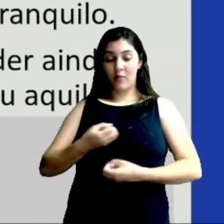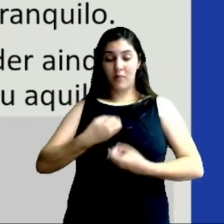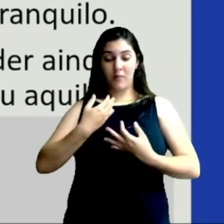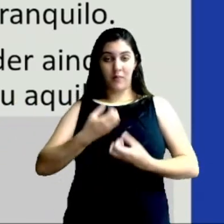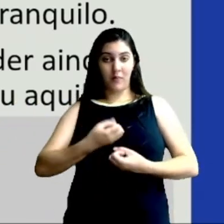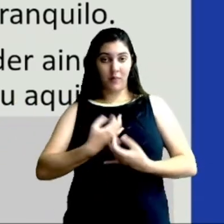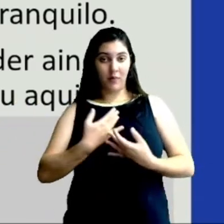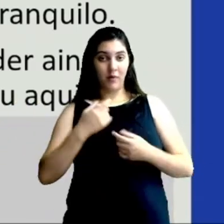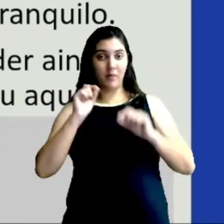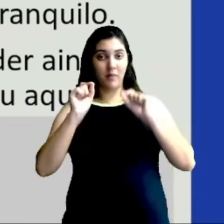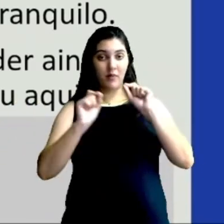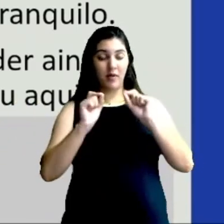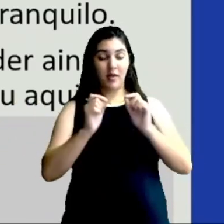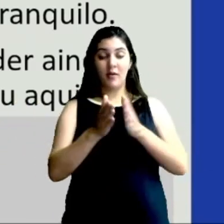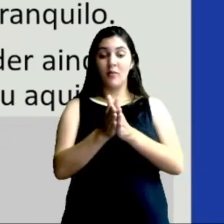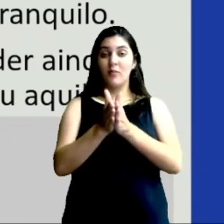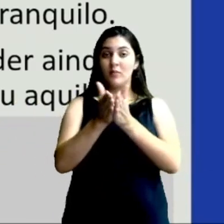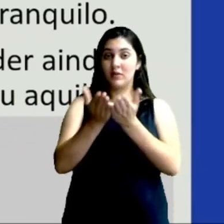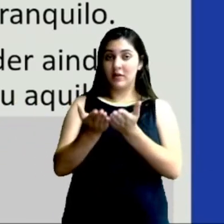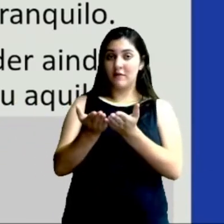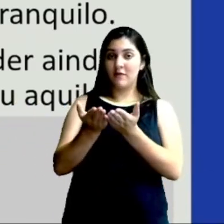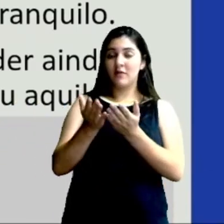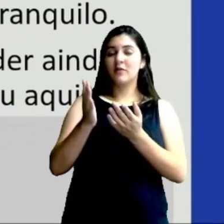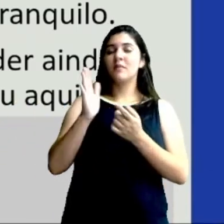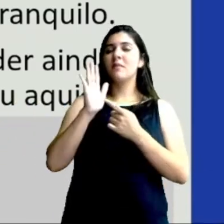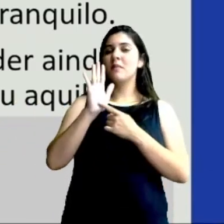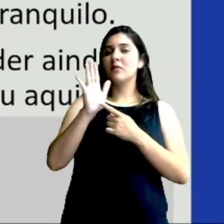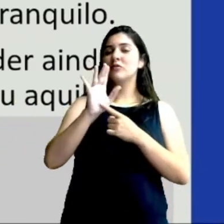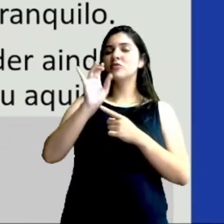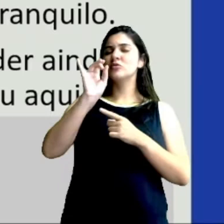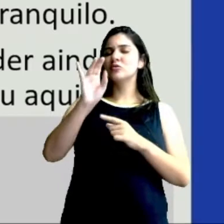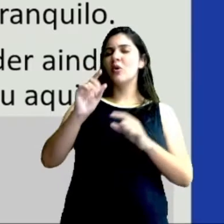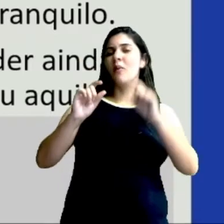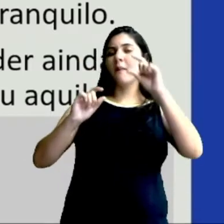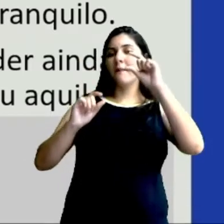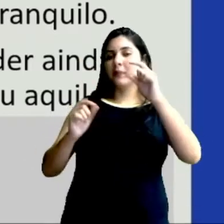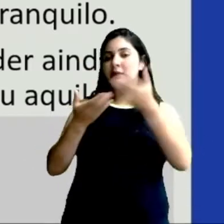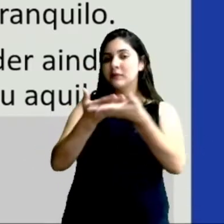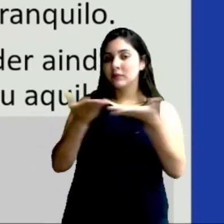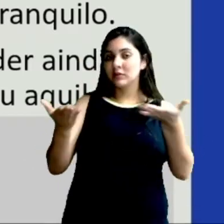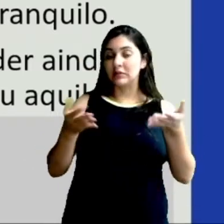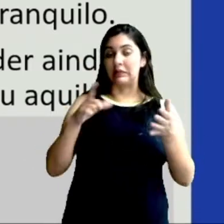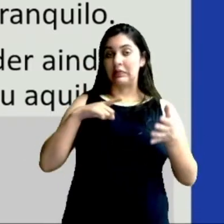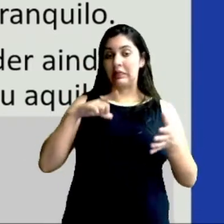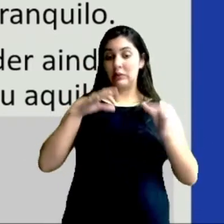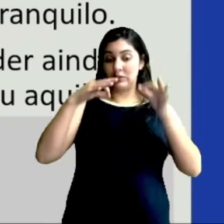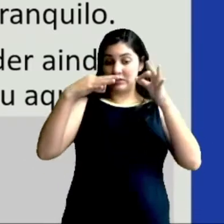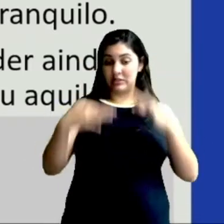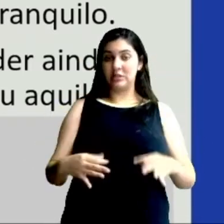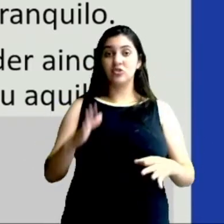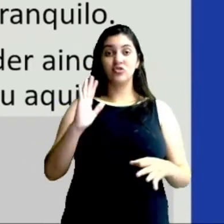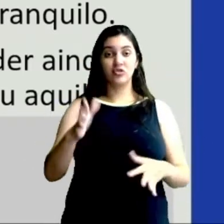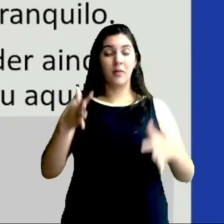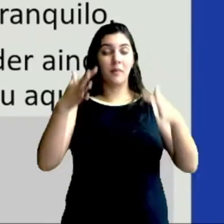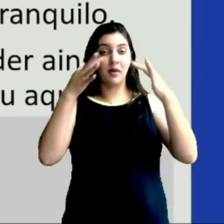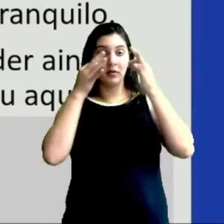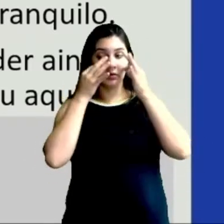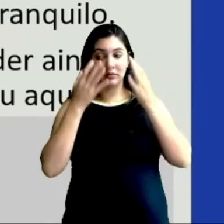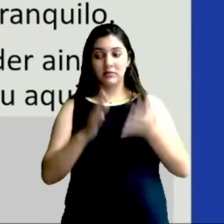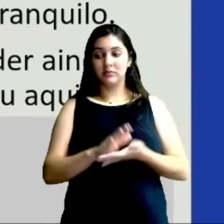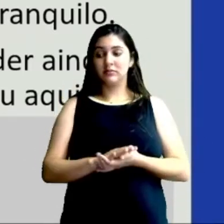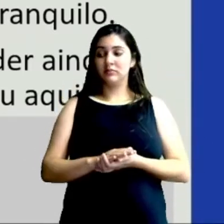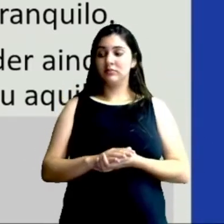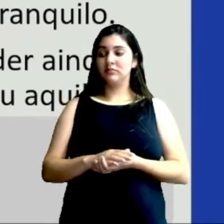né que inclusive é um livro trouxe só um trechinho para vocês tenho certeza que vocês vai escutaram sobre isso